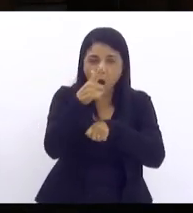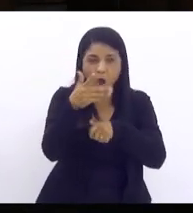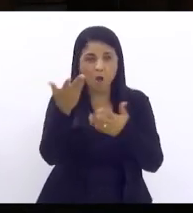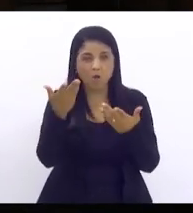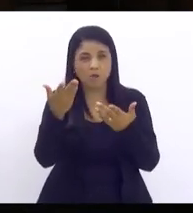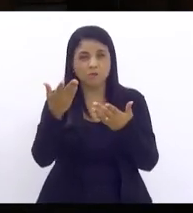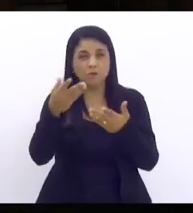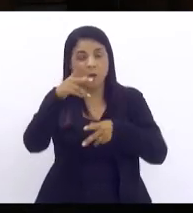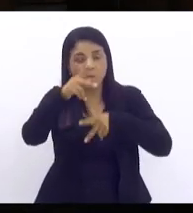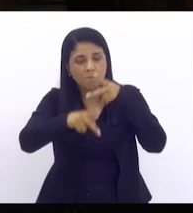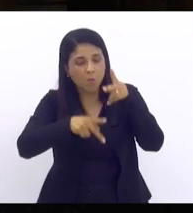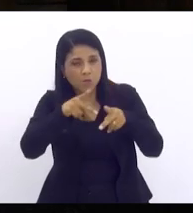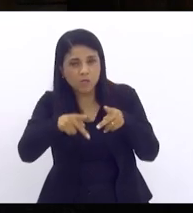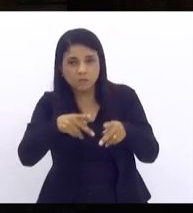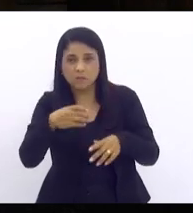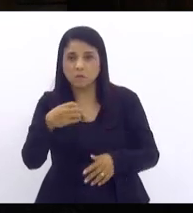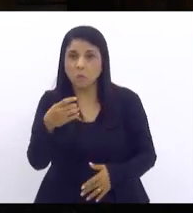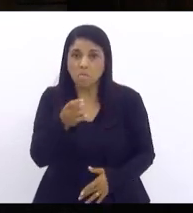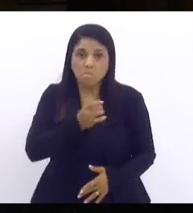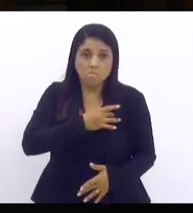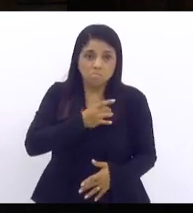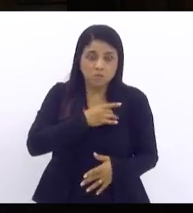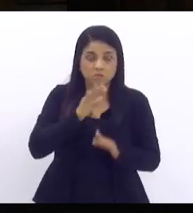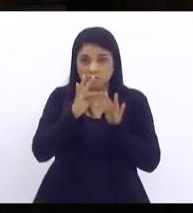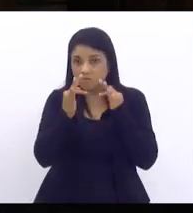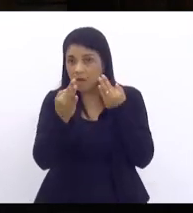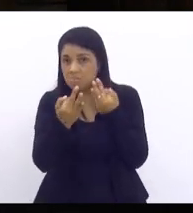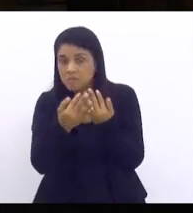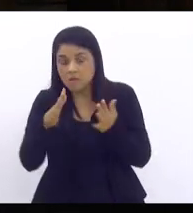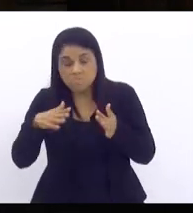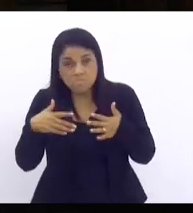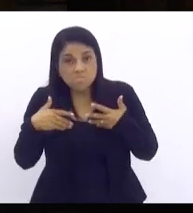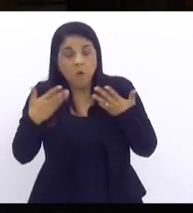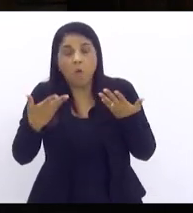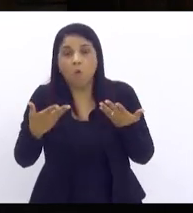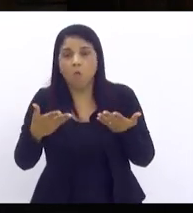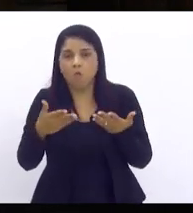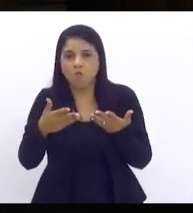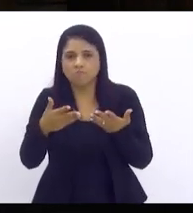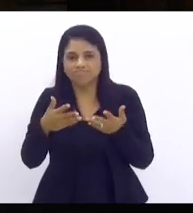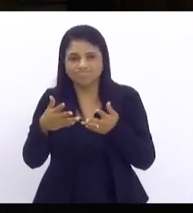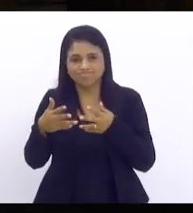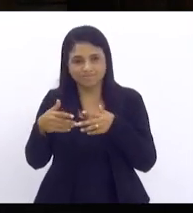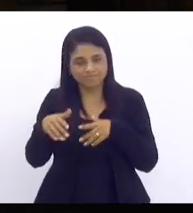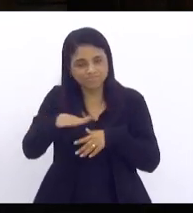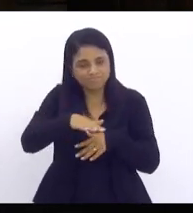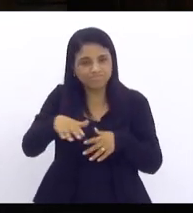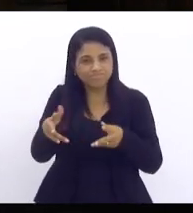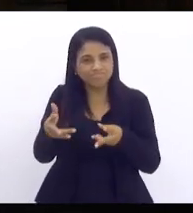população de bem com medo, famílias assustadas, é o que nós vimos ali.